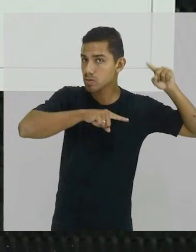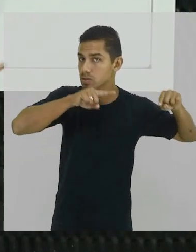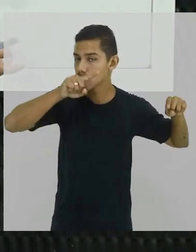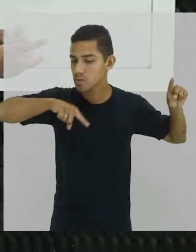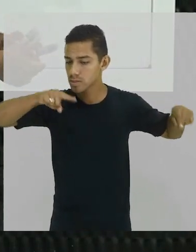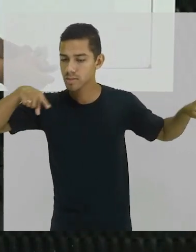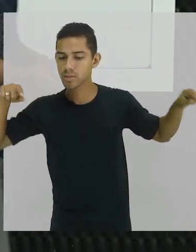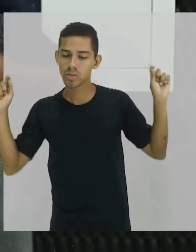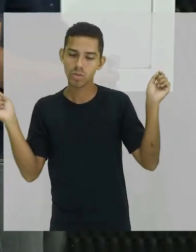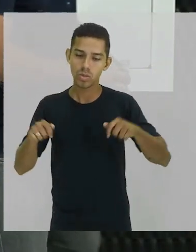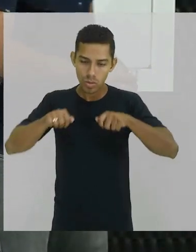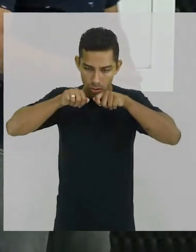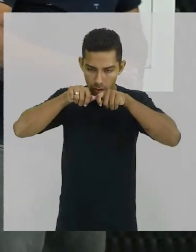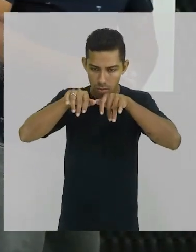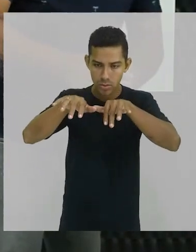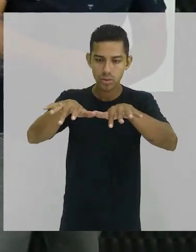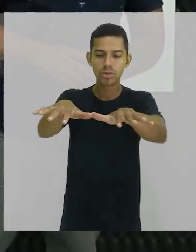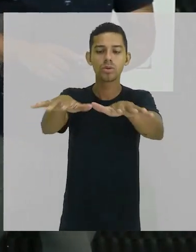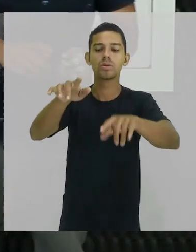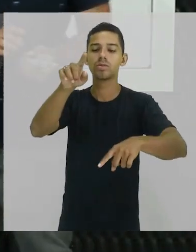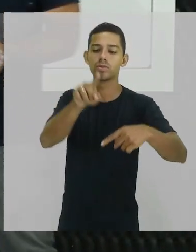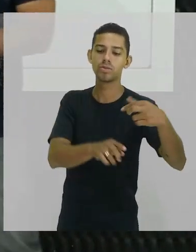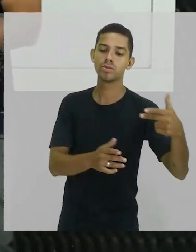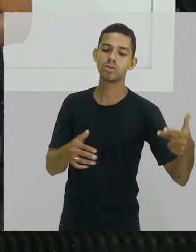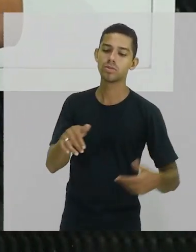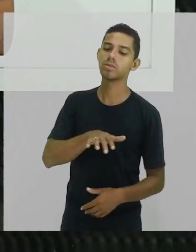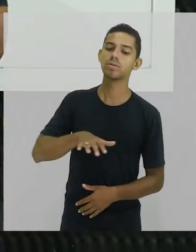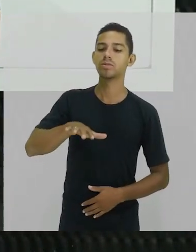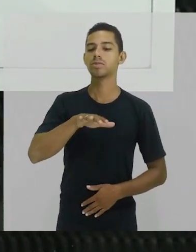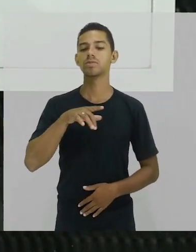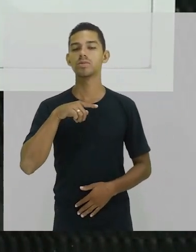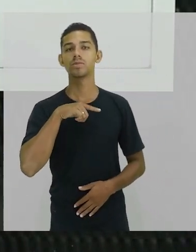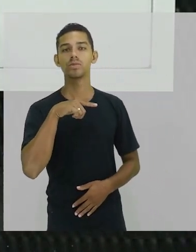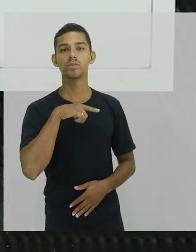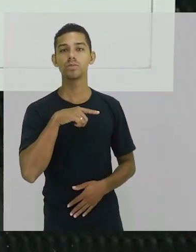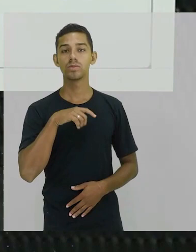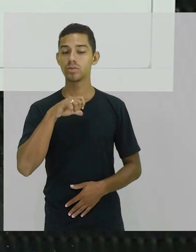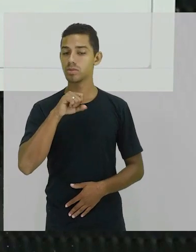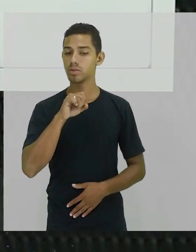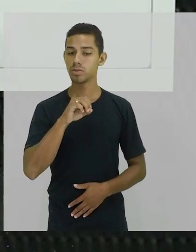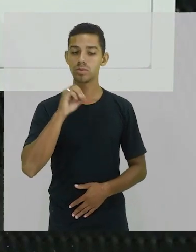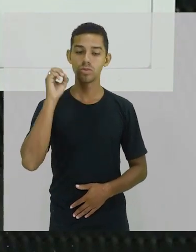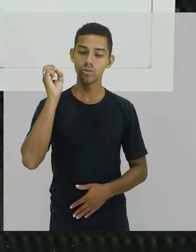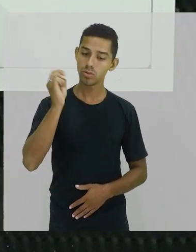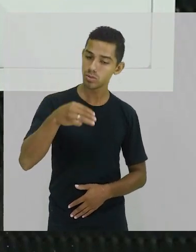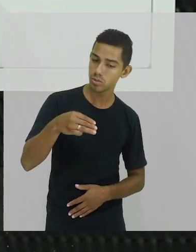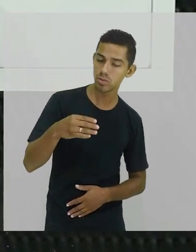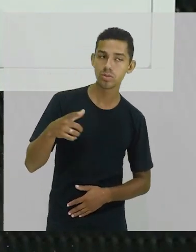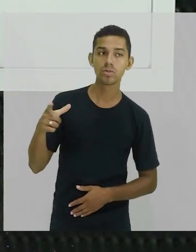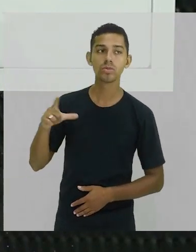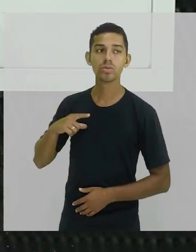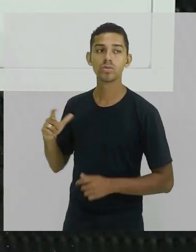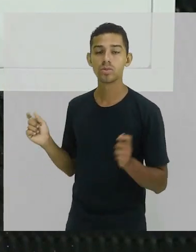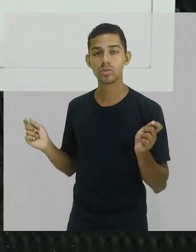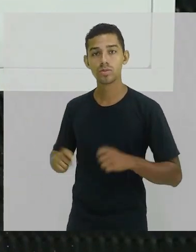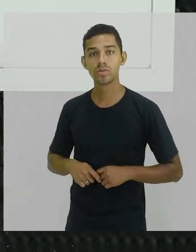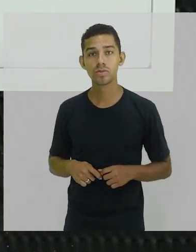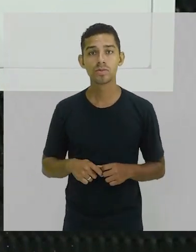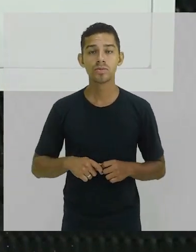consegue se propagar em um meio material, ok? Através, não